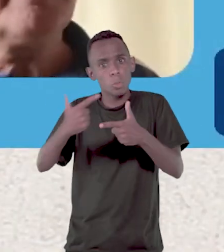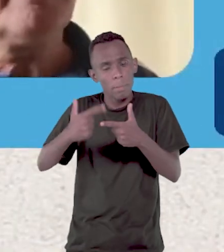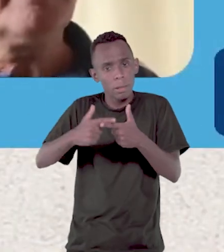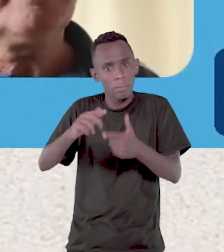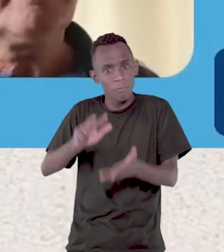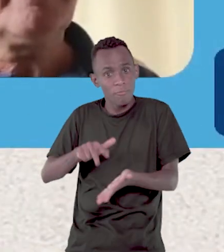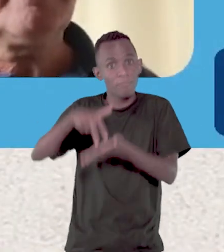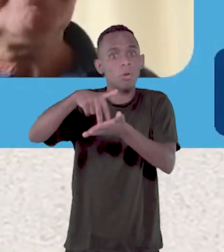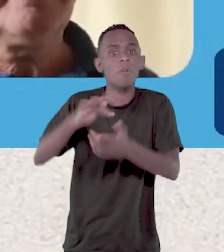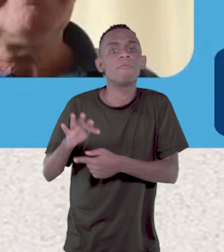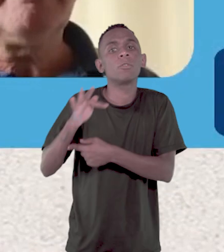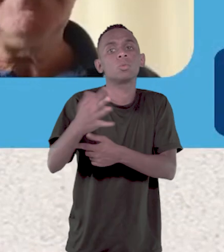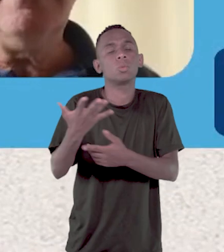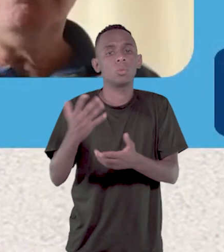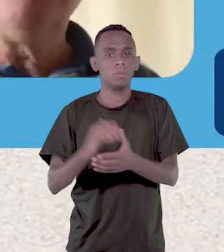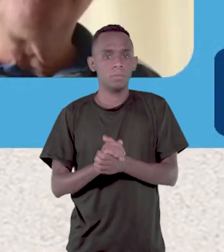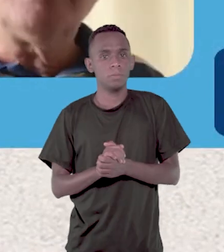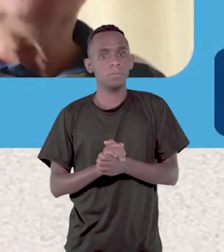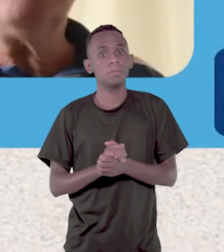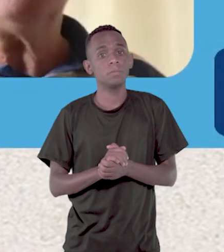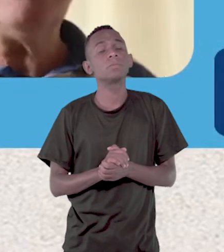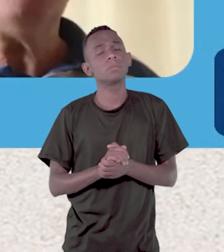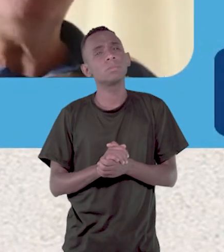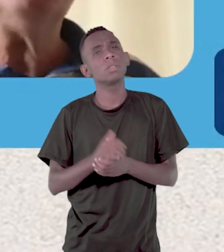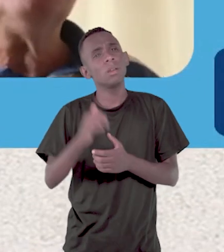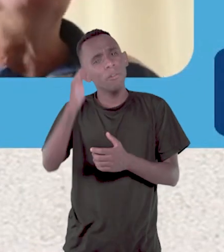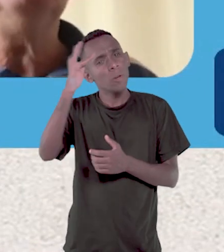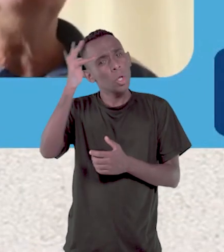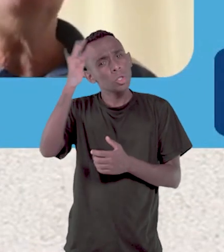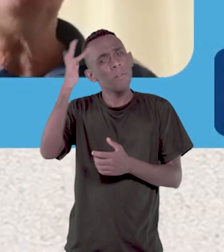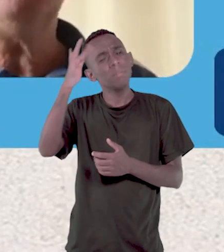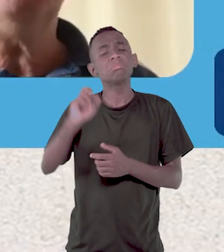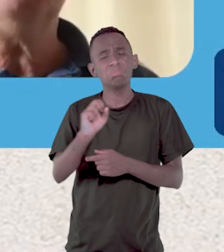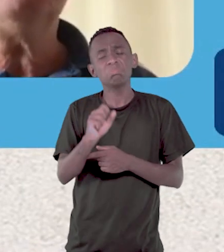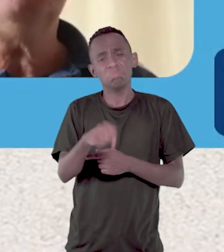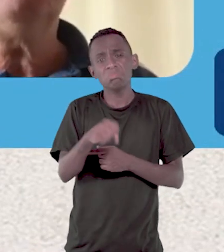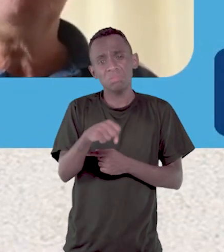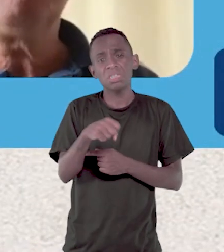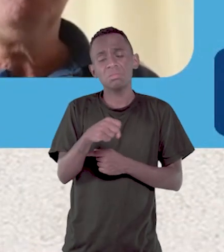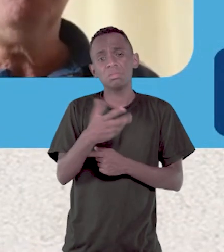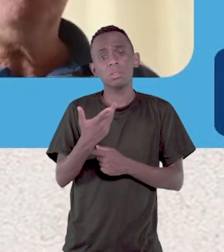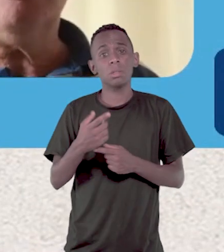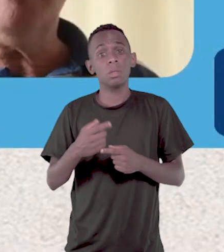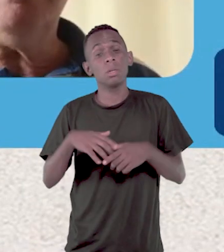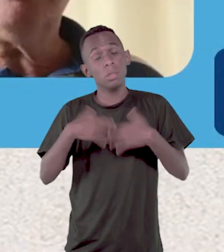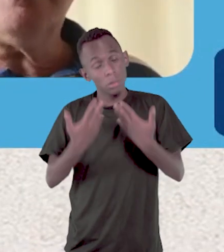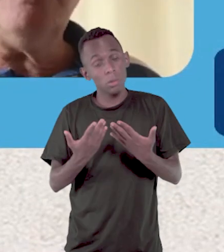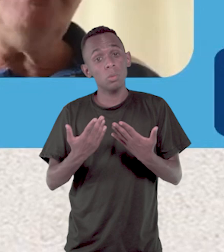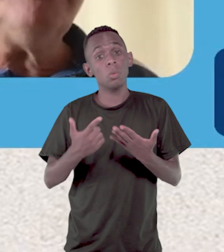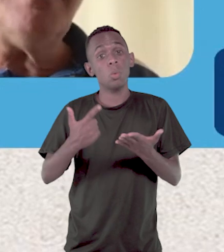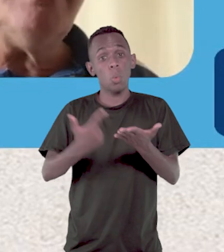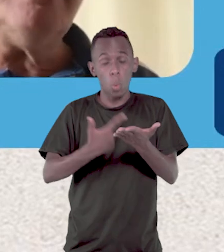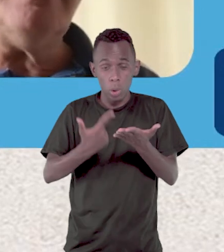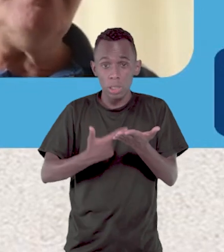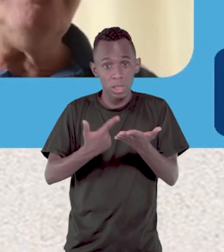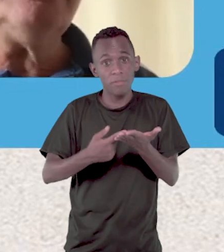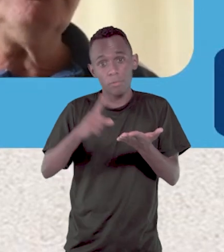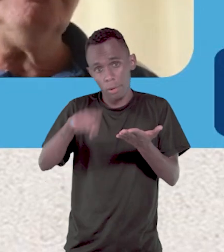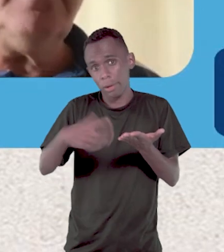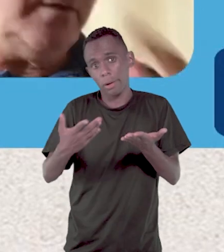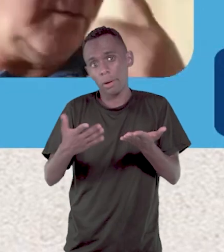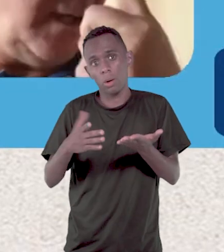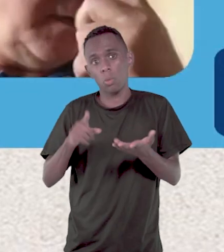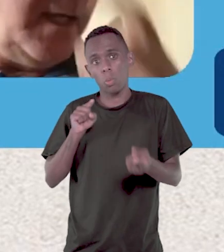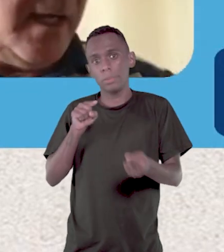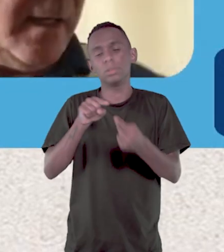Como? Filosófico, praticamente. De certa maneira, sim. De certa maneira, sim. Então, é isso. Quer dizer, o livro é